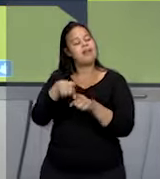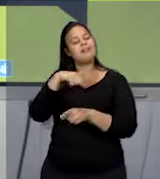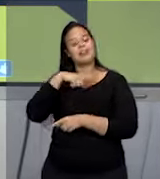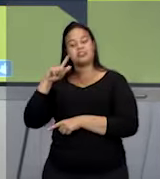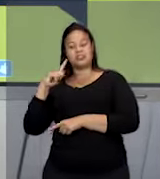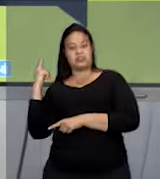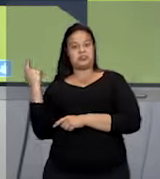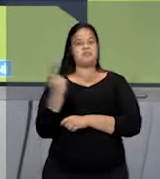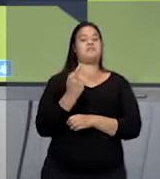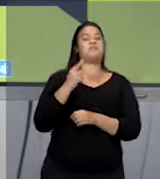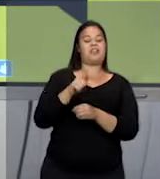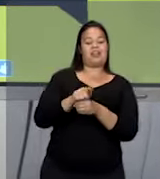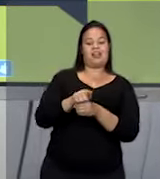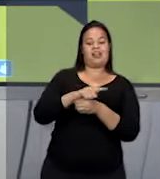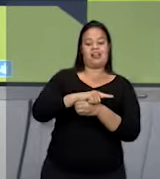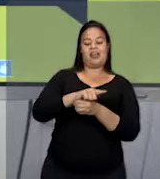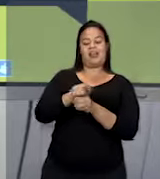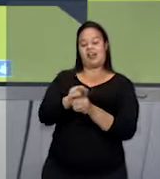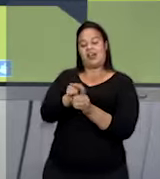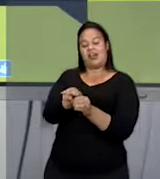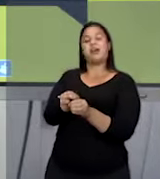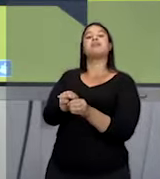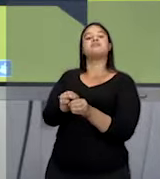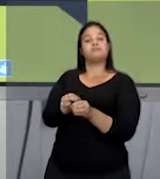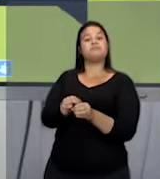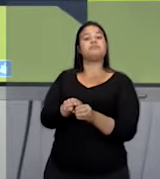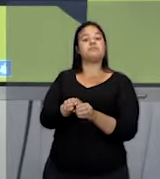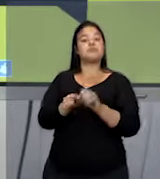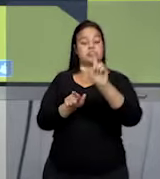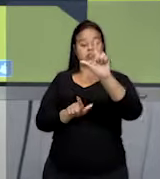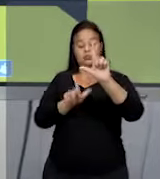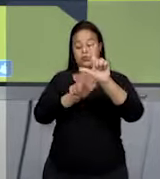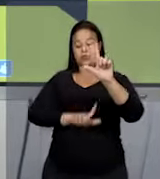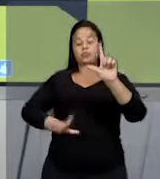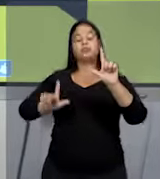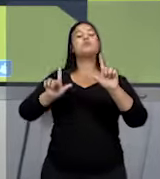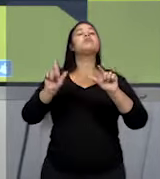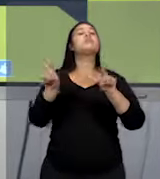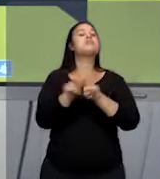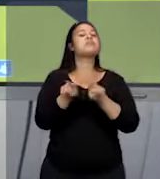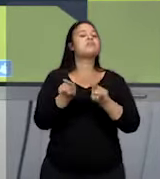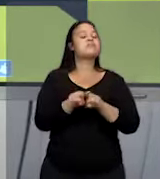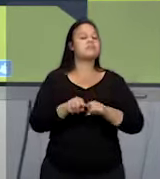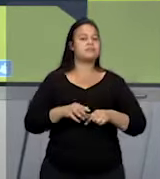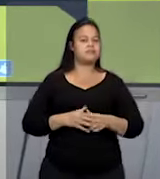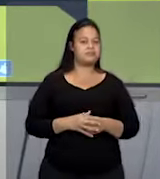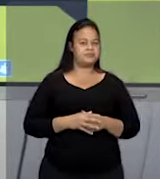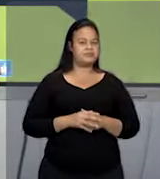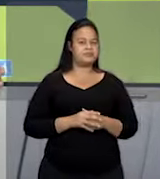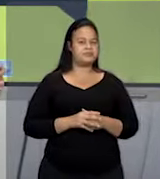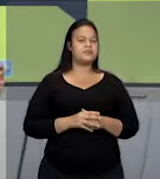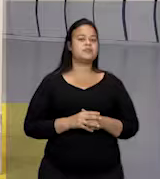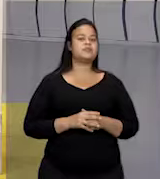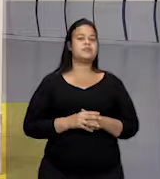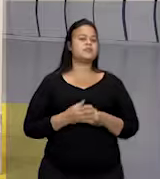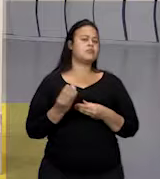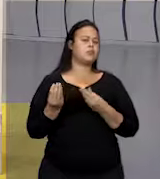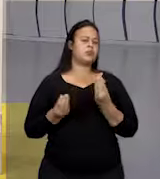de norte, sul, leste, oeste, latitude e longitude também. Tá? Vamos ver como é que ele funciona.